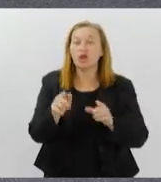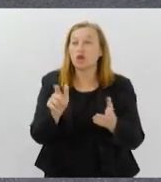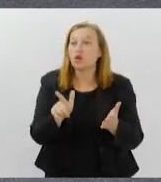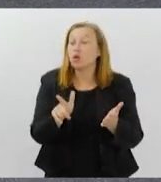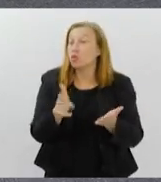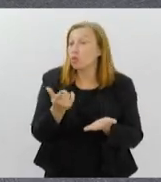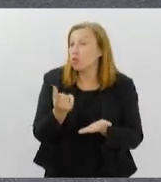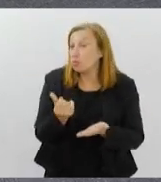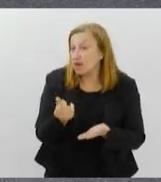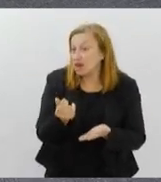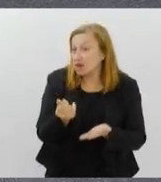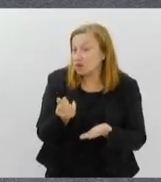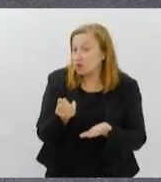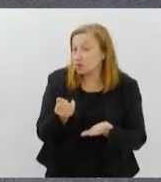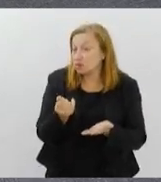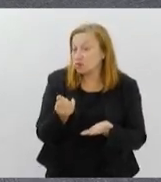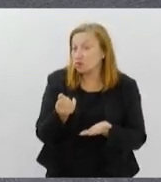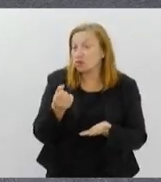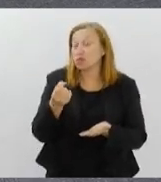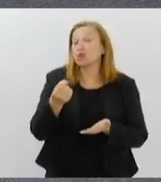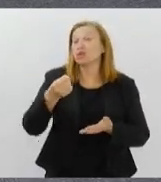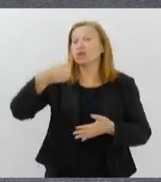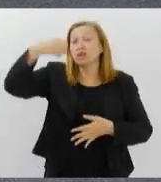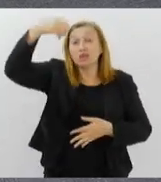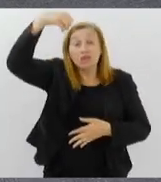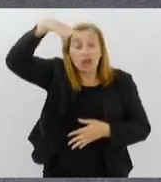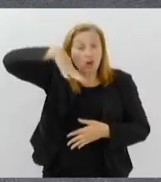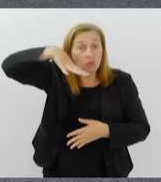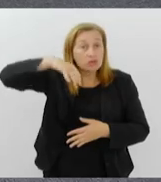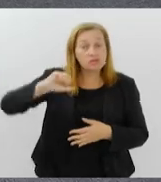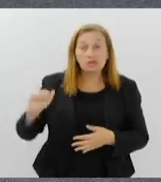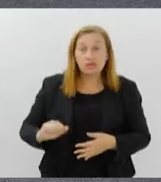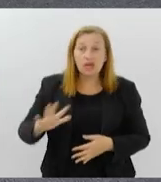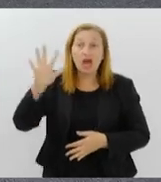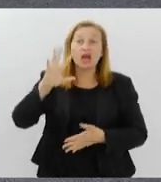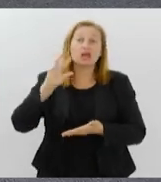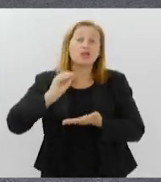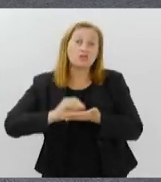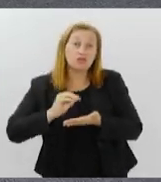que acionar as térmicas, porque falta água. E falta água porque as pessoas